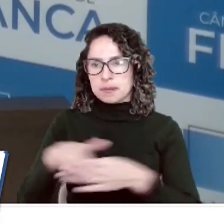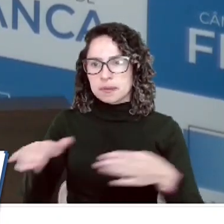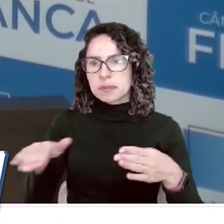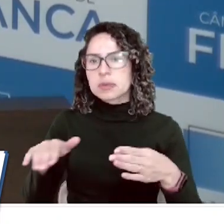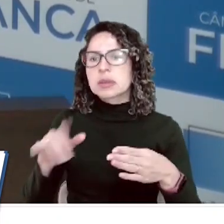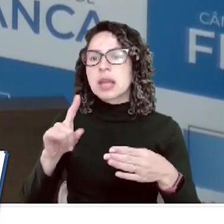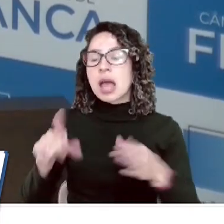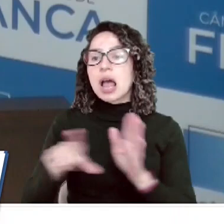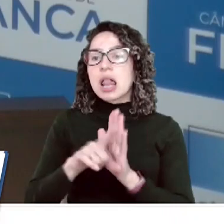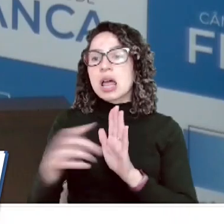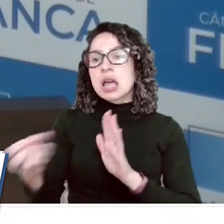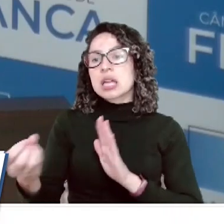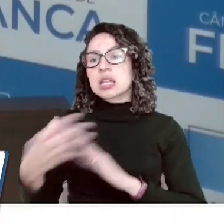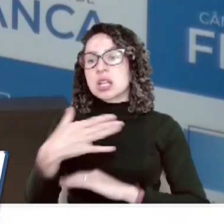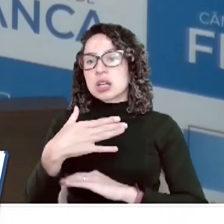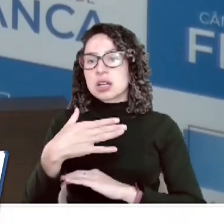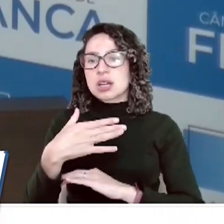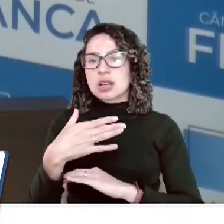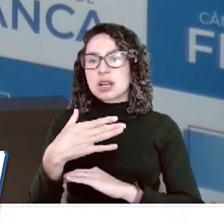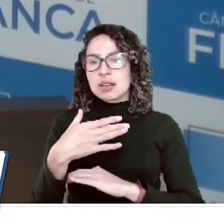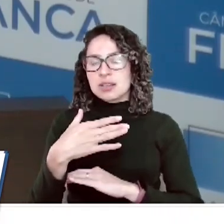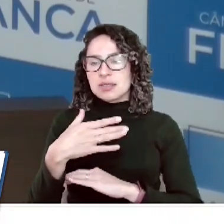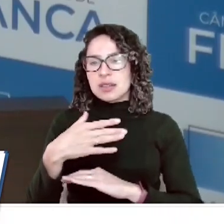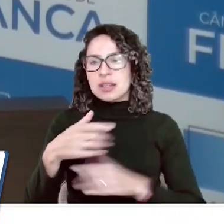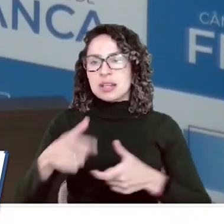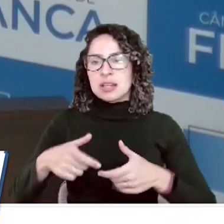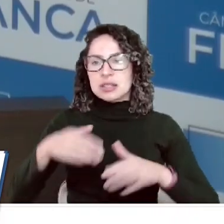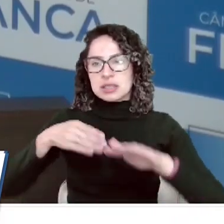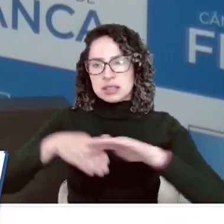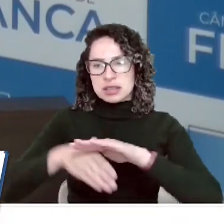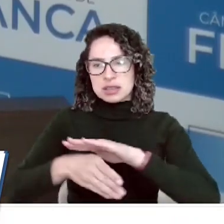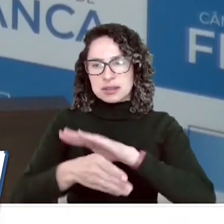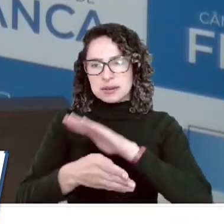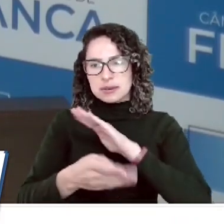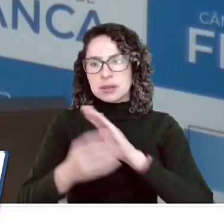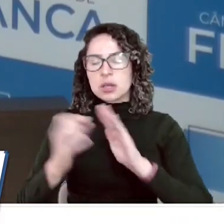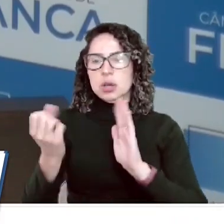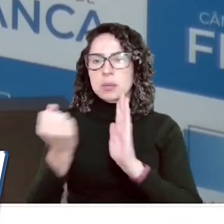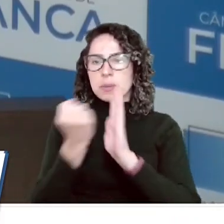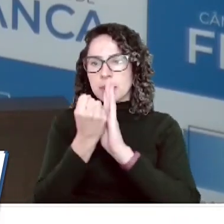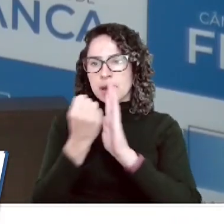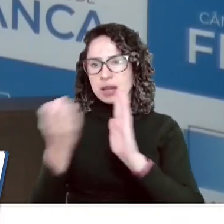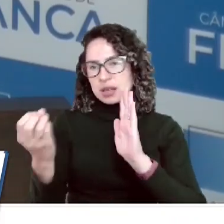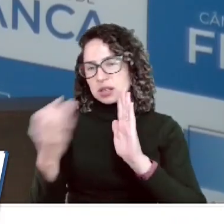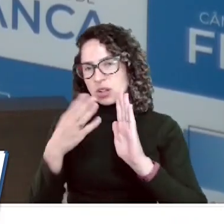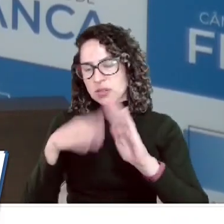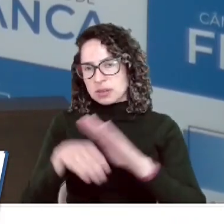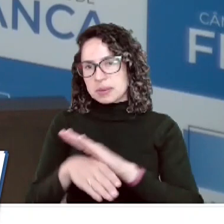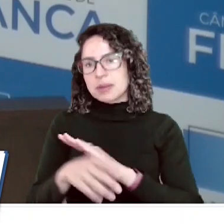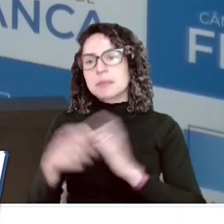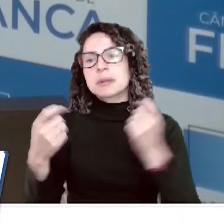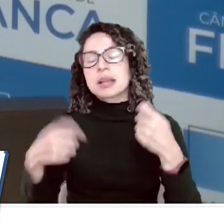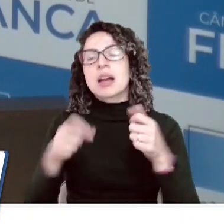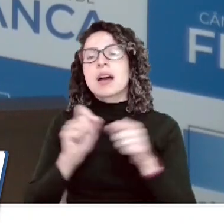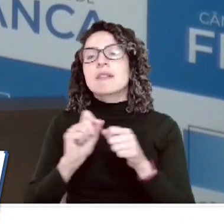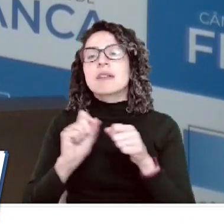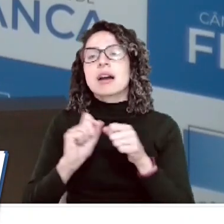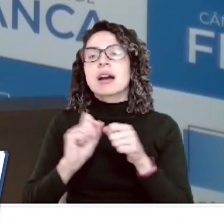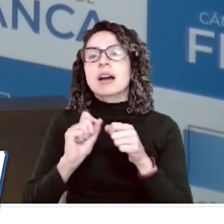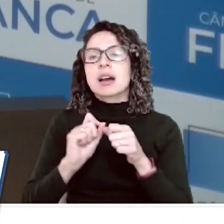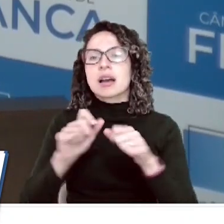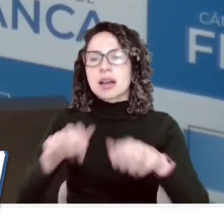nova lei de saneamento básico, né, o novo marco legal do saneamento, tem que se fazer